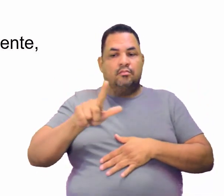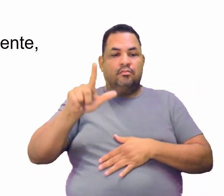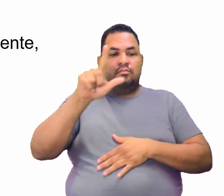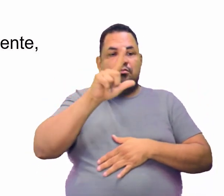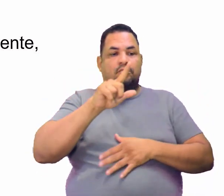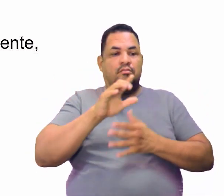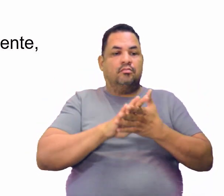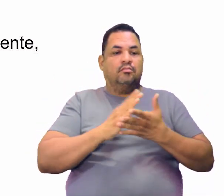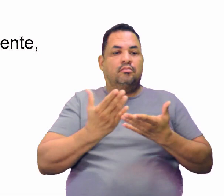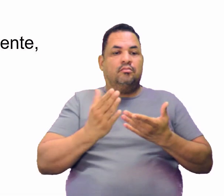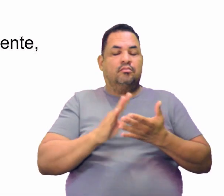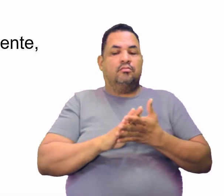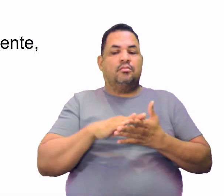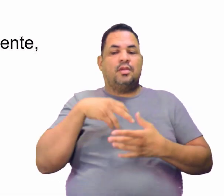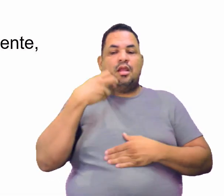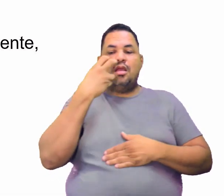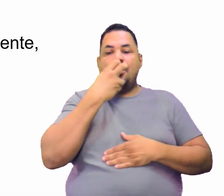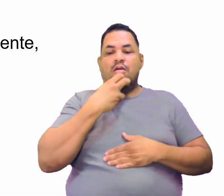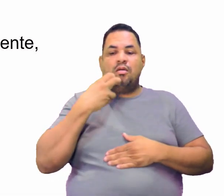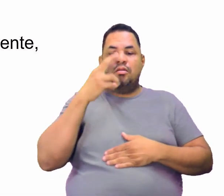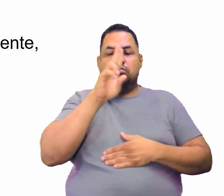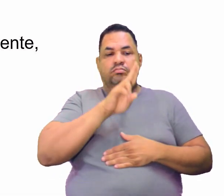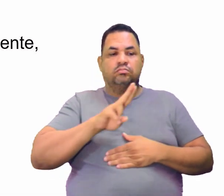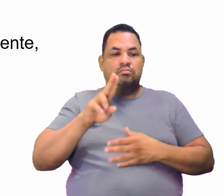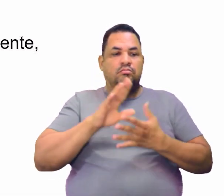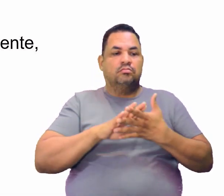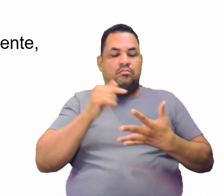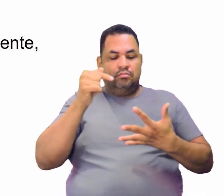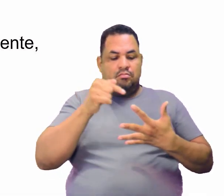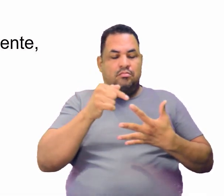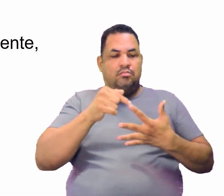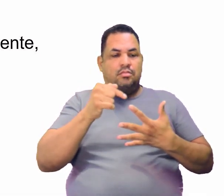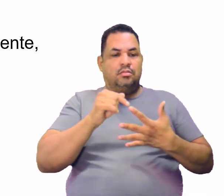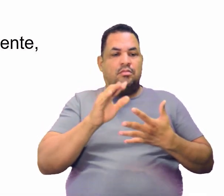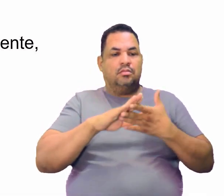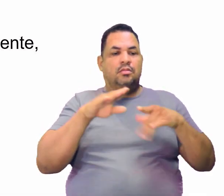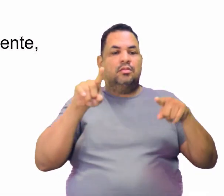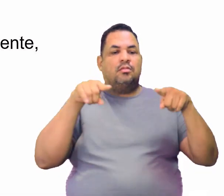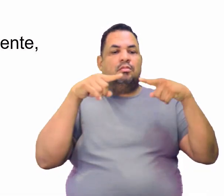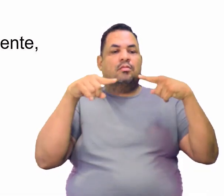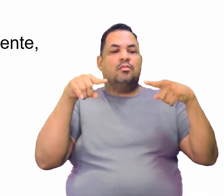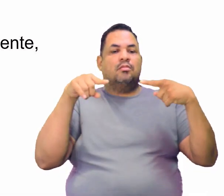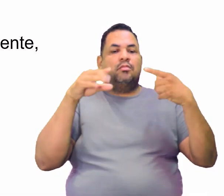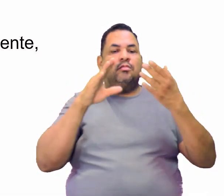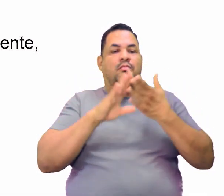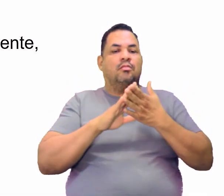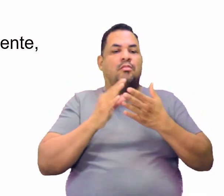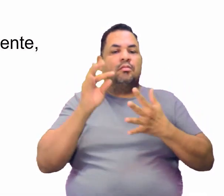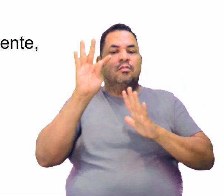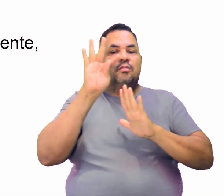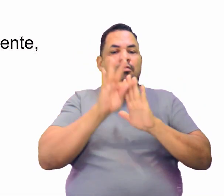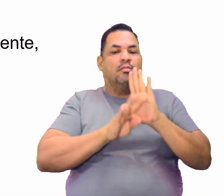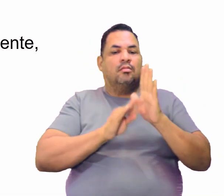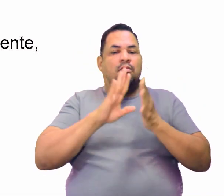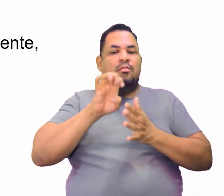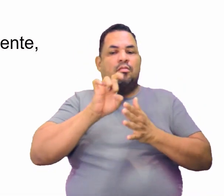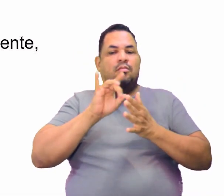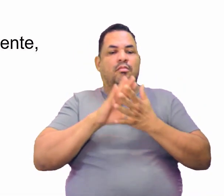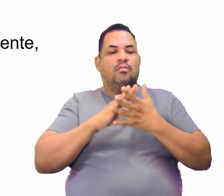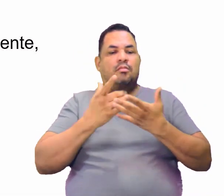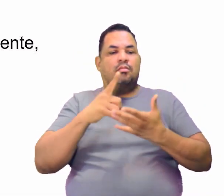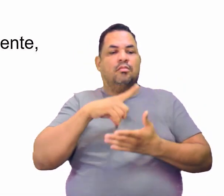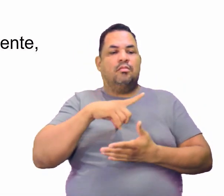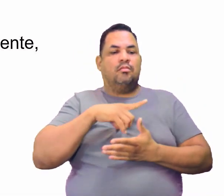literatura, ser veiculada oralmente. B. A musicalidade do texto é adequada, estilisticamente, à expressão